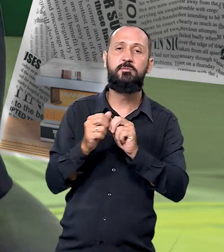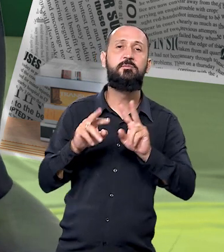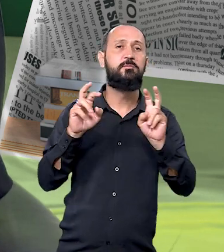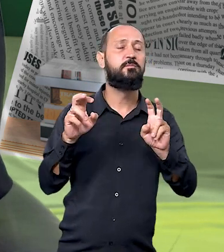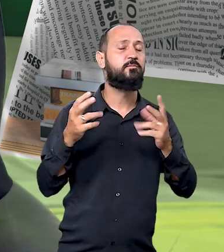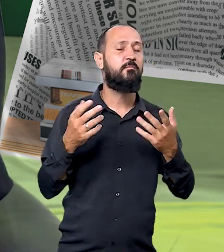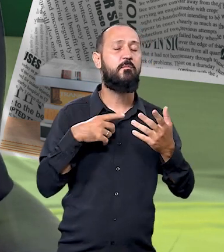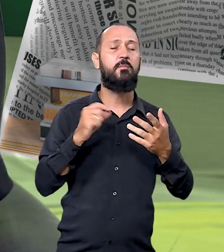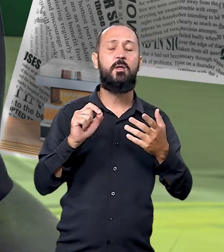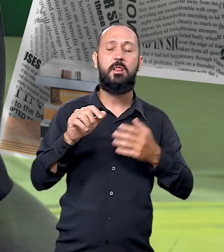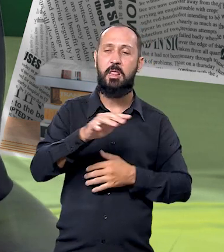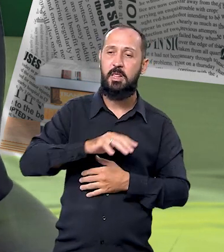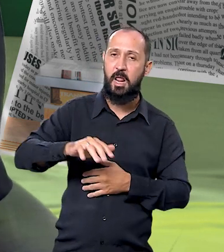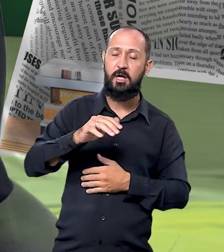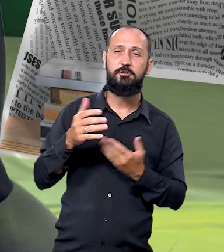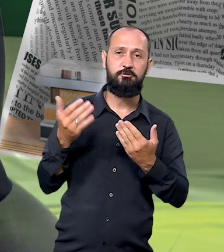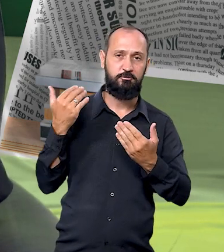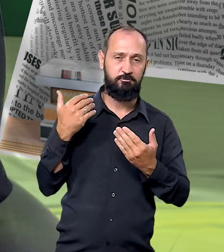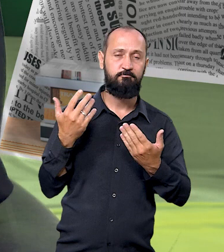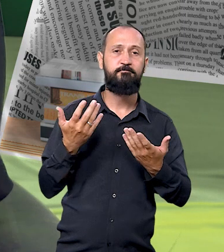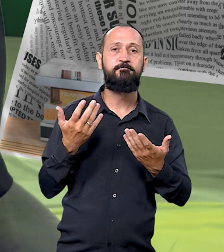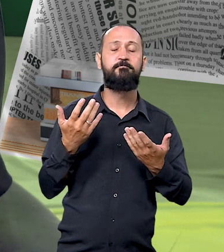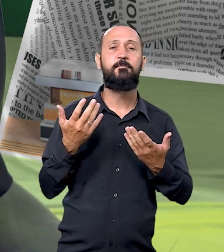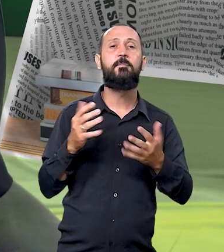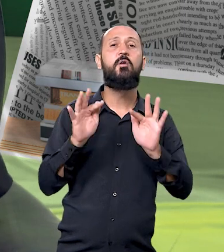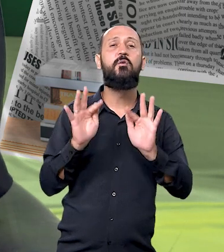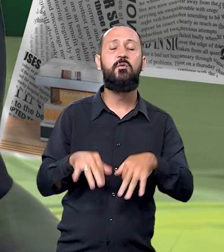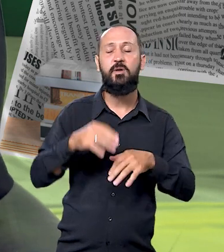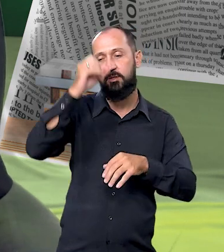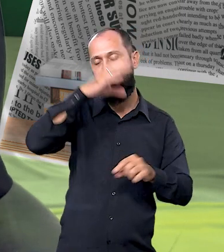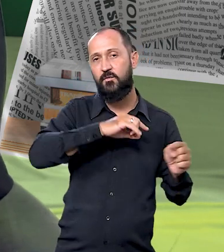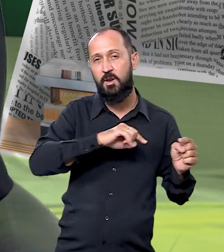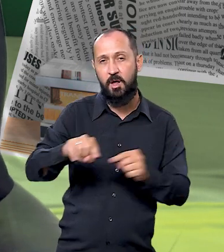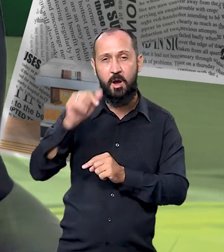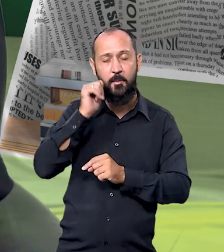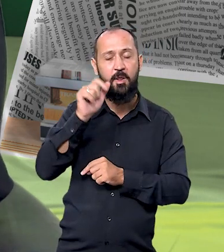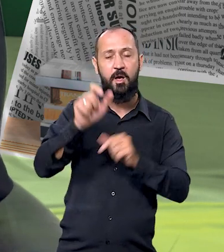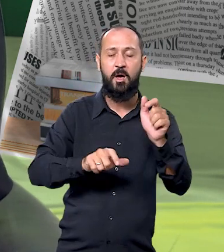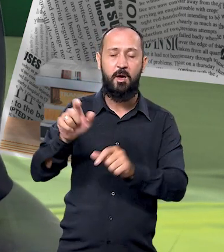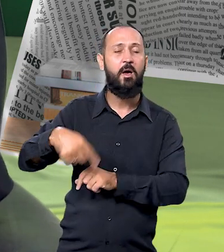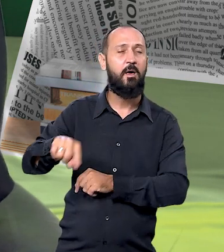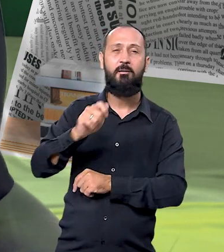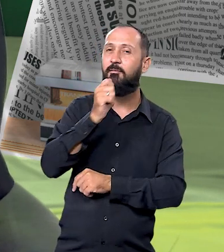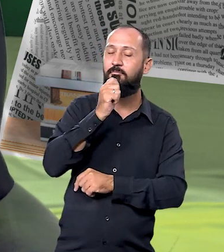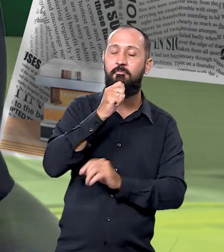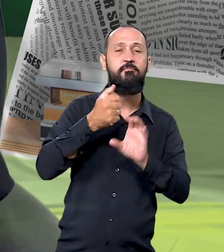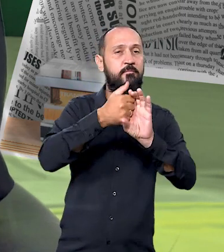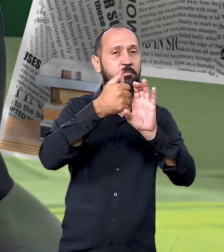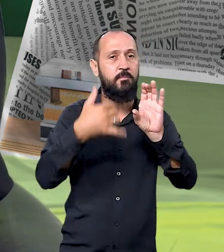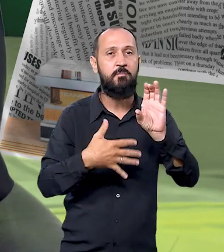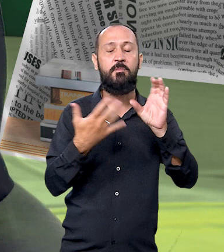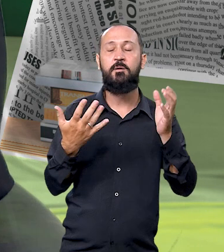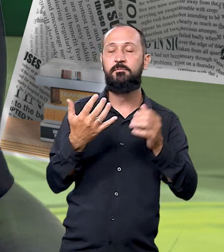elas, sobretudo em pautas em defesa do território tradicional, pelo fim da violência, né, contra as meninas e mulheres, que ainda é